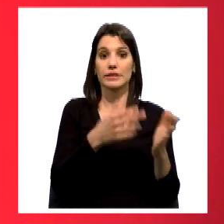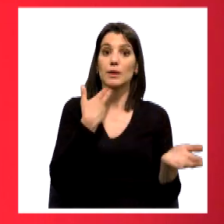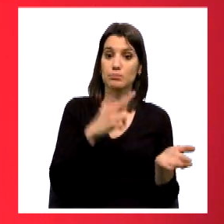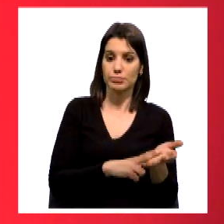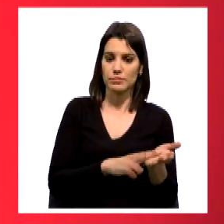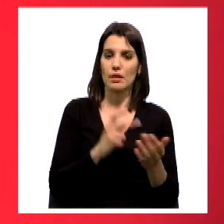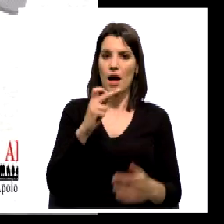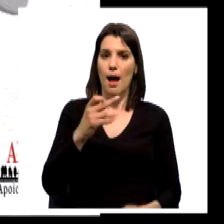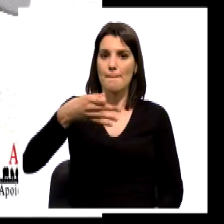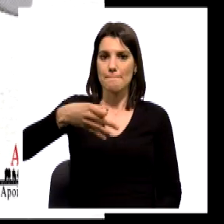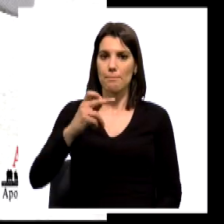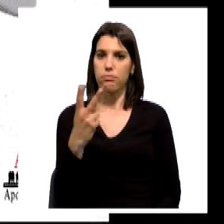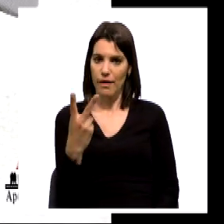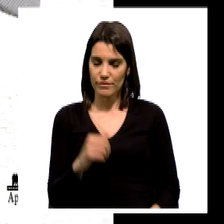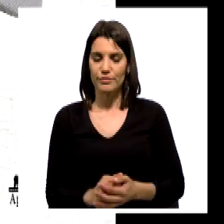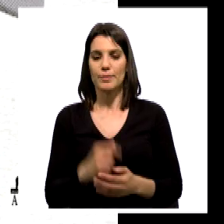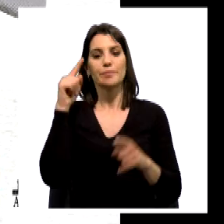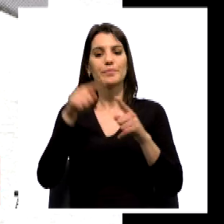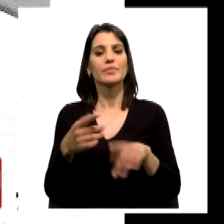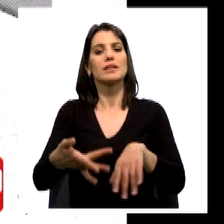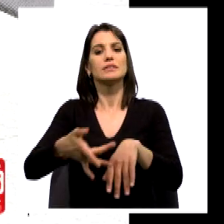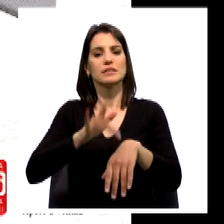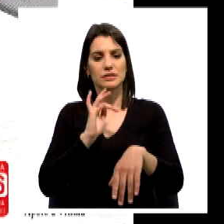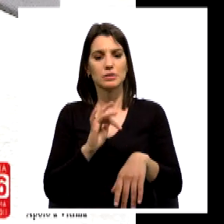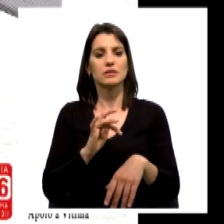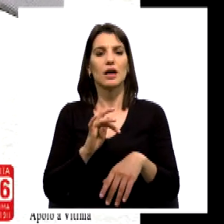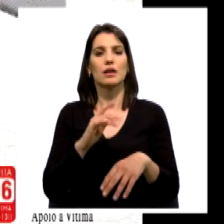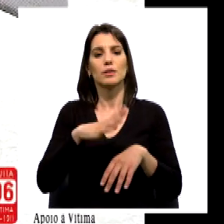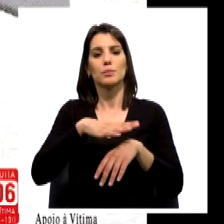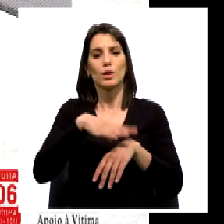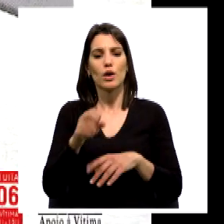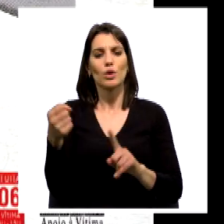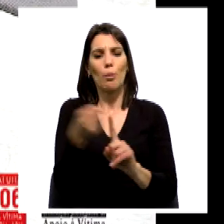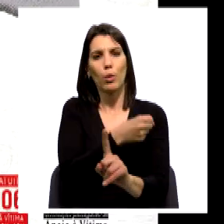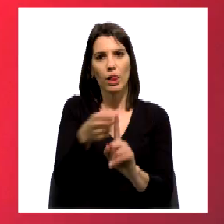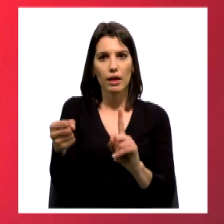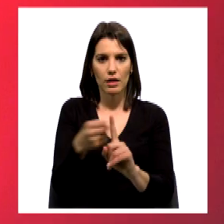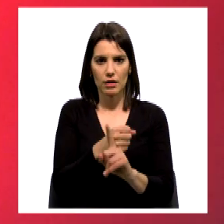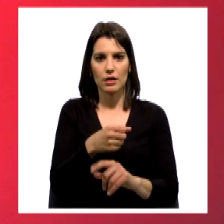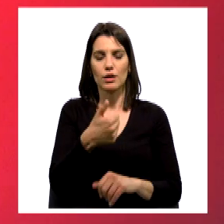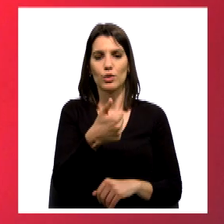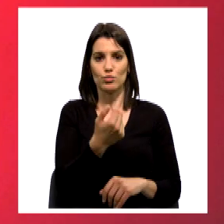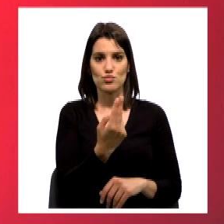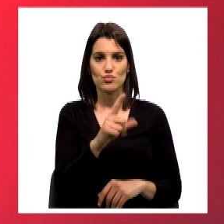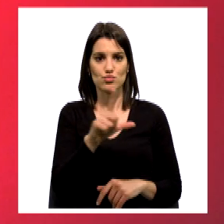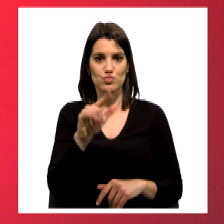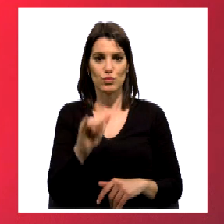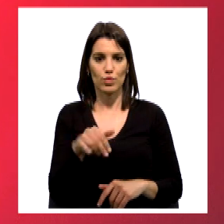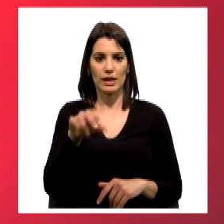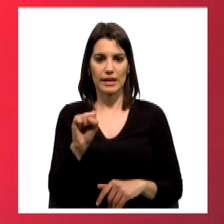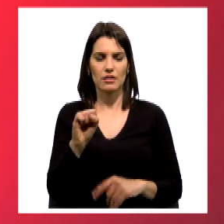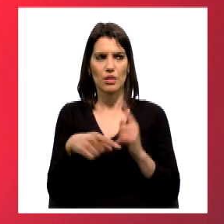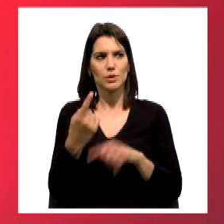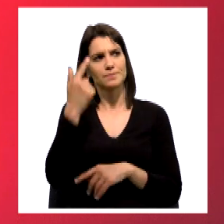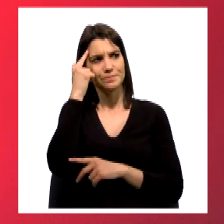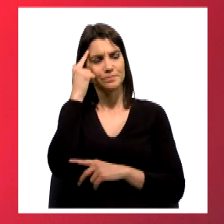um cliente real, neste caso a APAV. No início era para sensibilizar para o bullying e tornou-se uma sensibilização